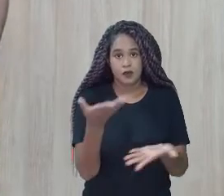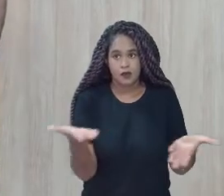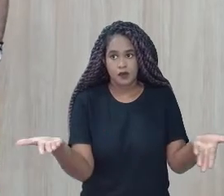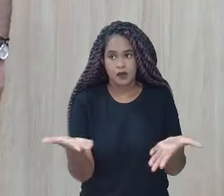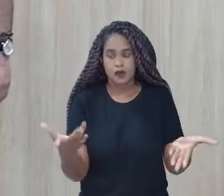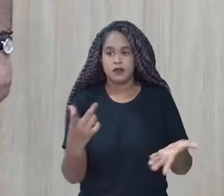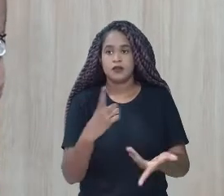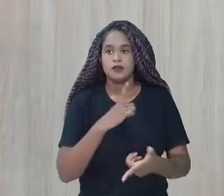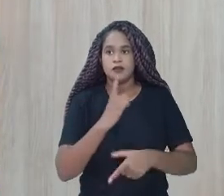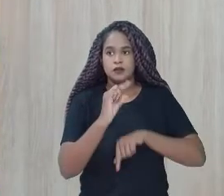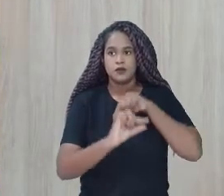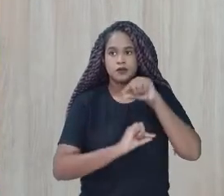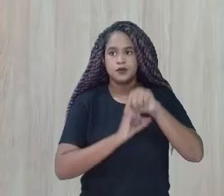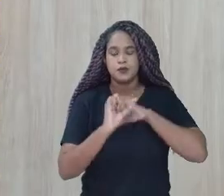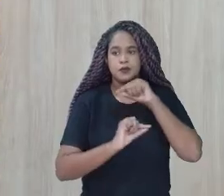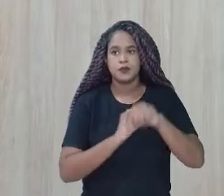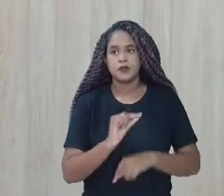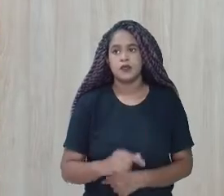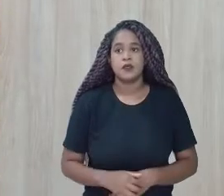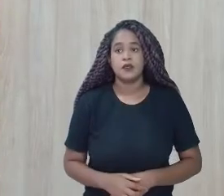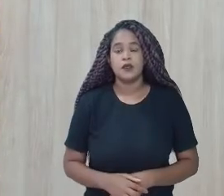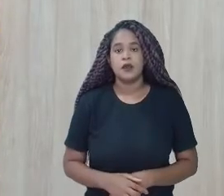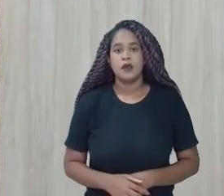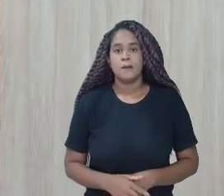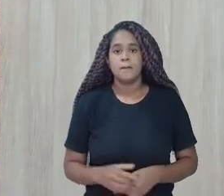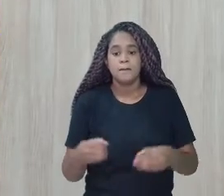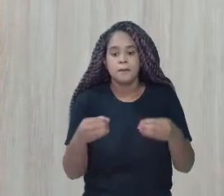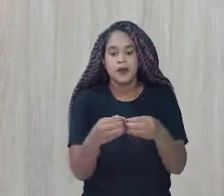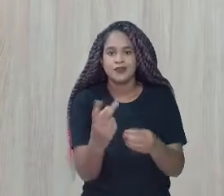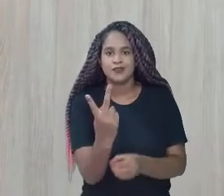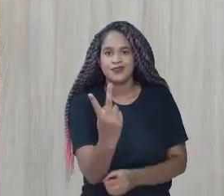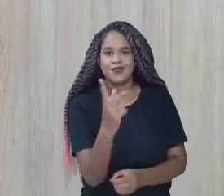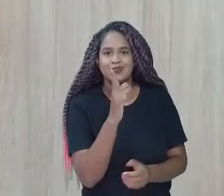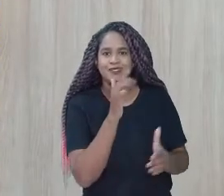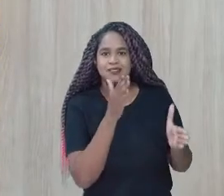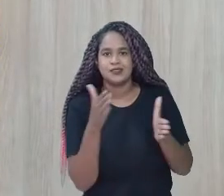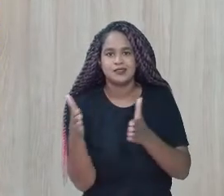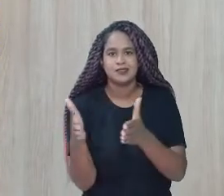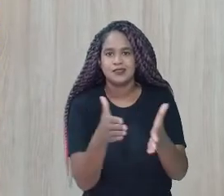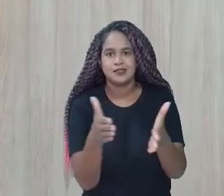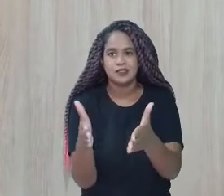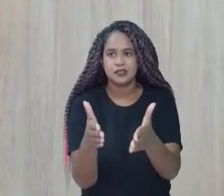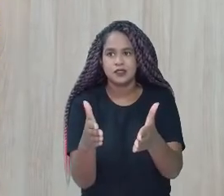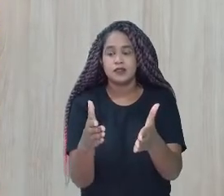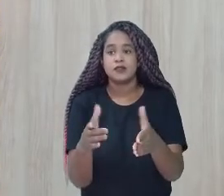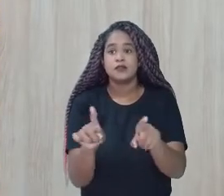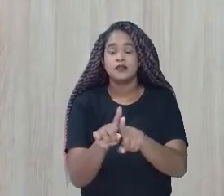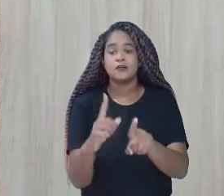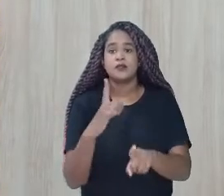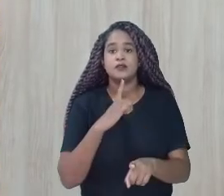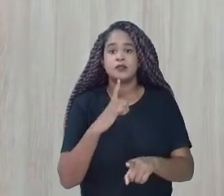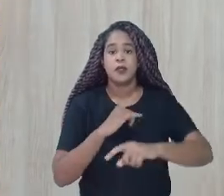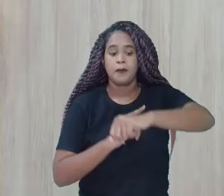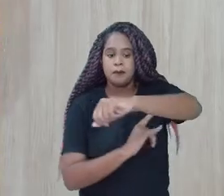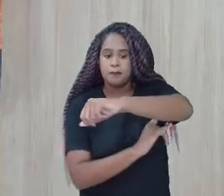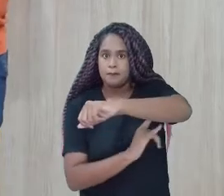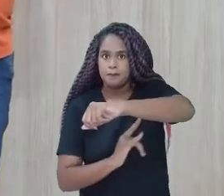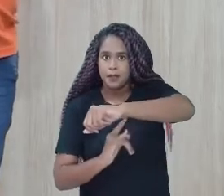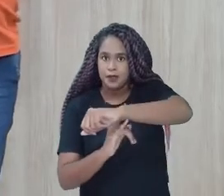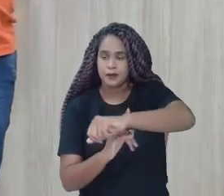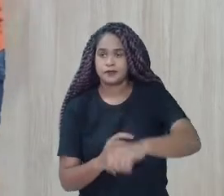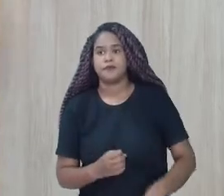que ela pega o encontro aqui de dois rios, ok? E a gente tem aqui, ó, pontes, ó, porque para